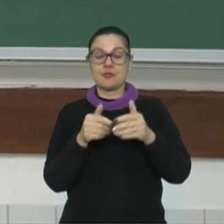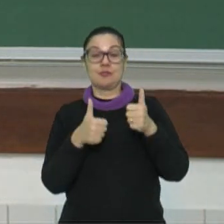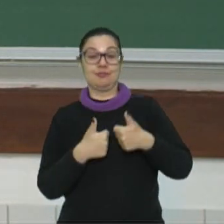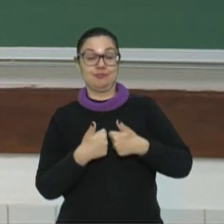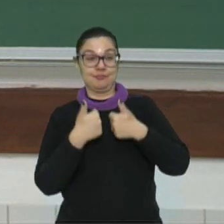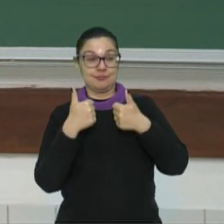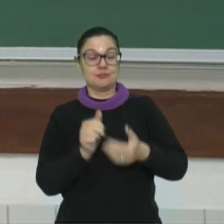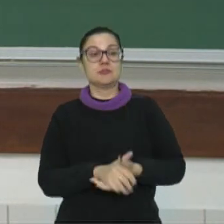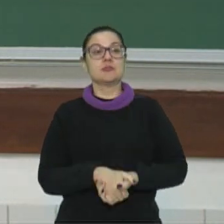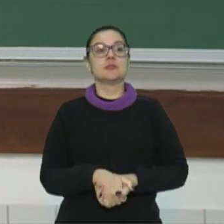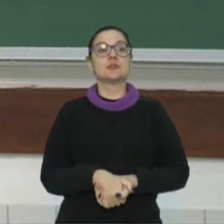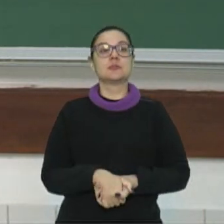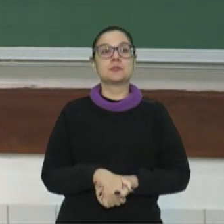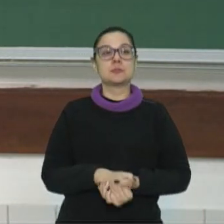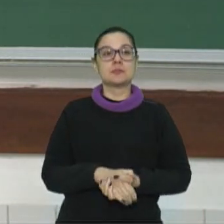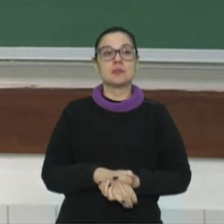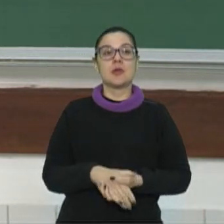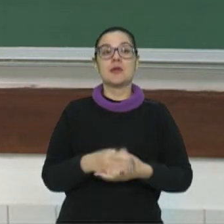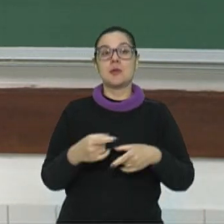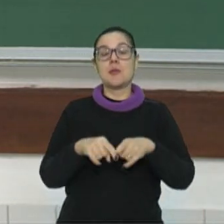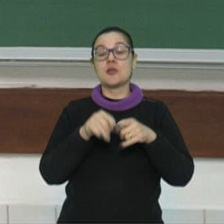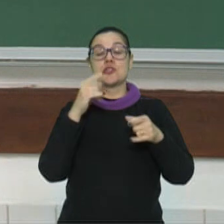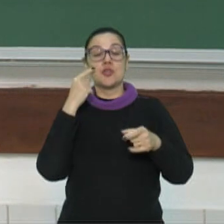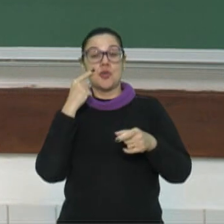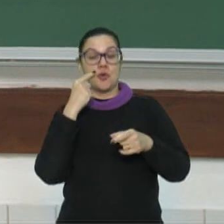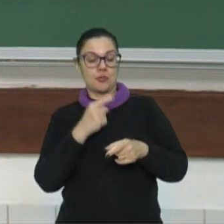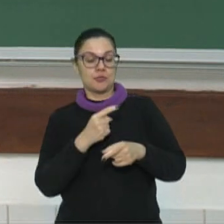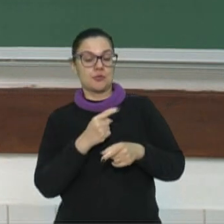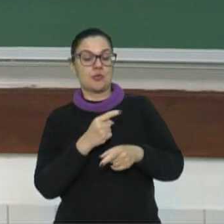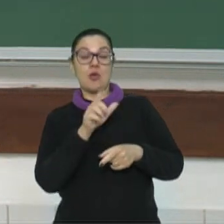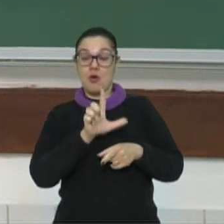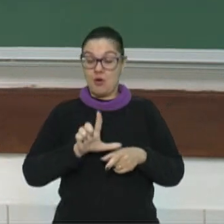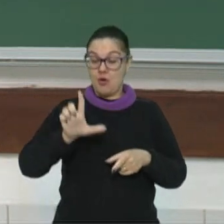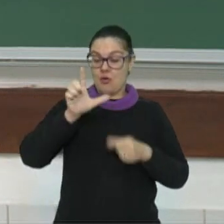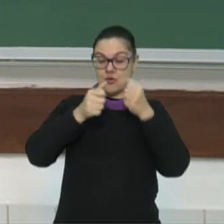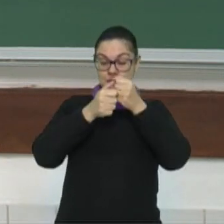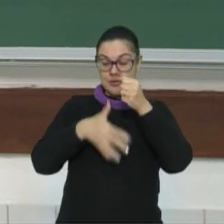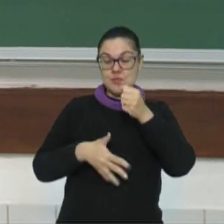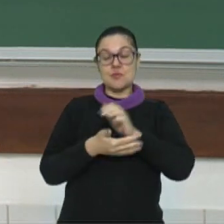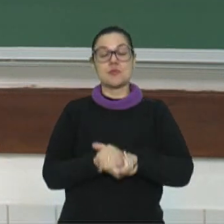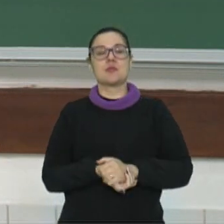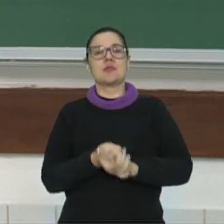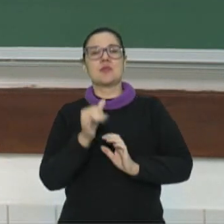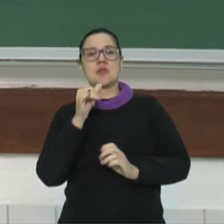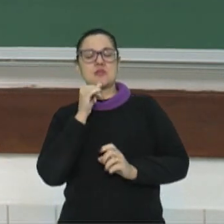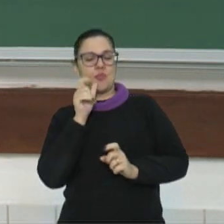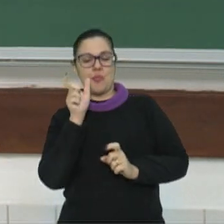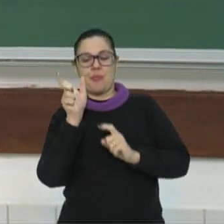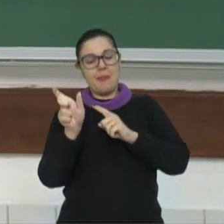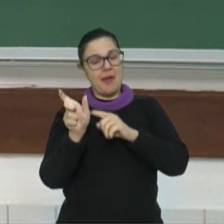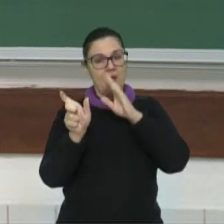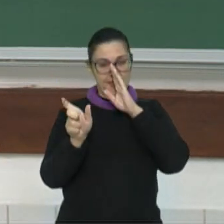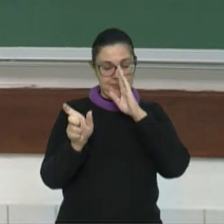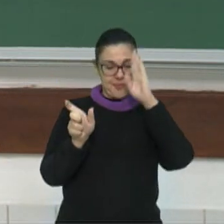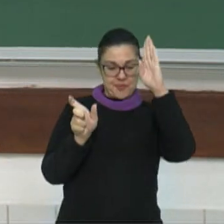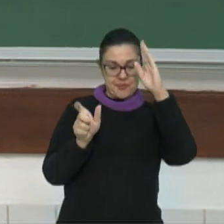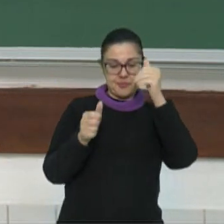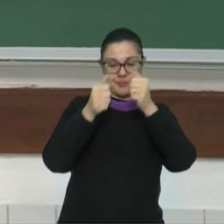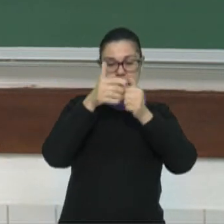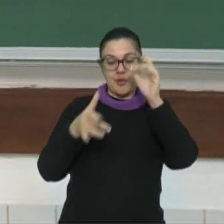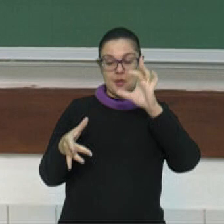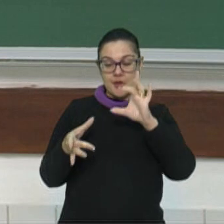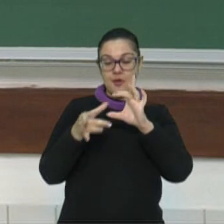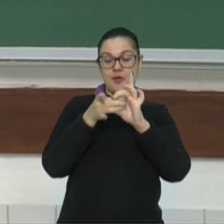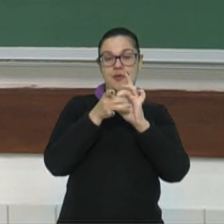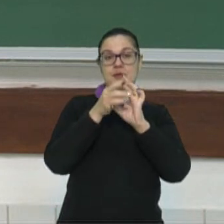bem. Também observamos algumas questões lógicas e discursivas no sentido de palavras-chave, de